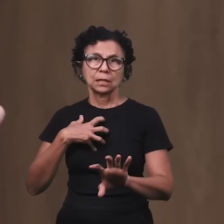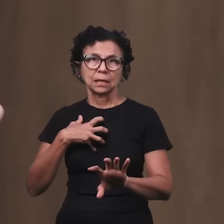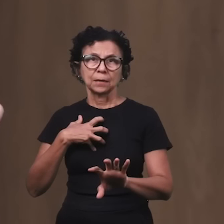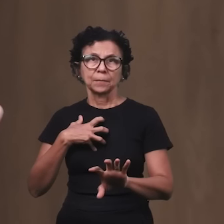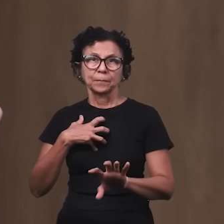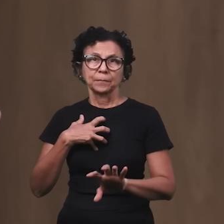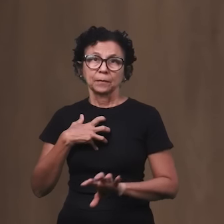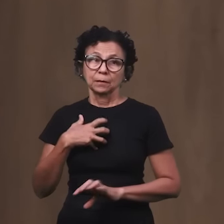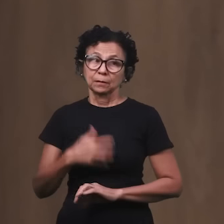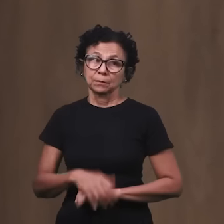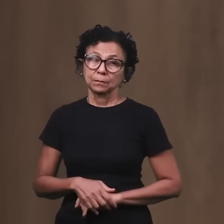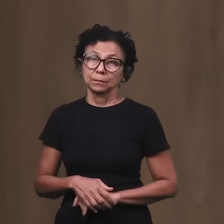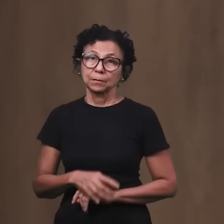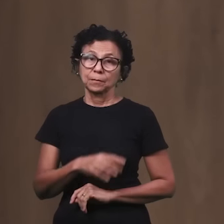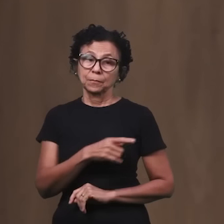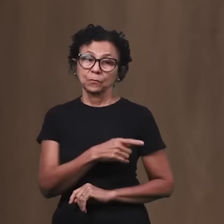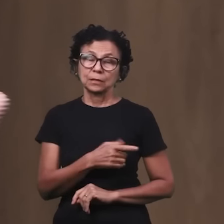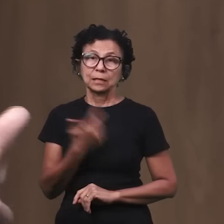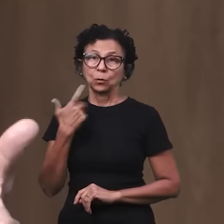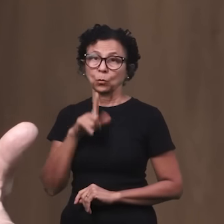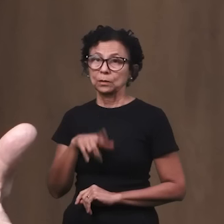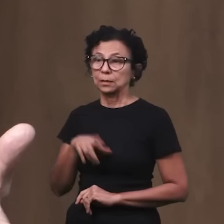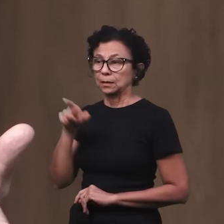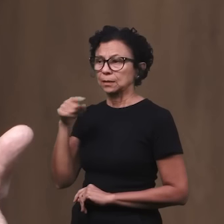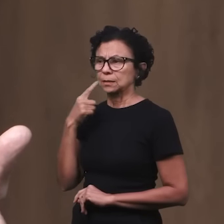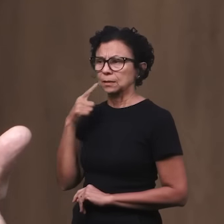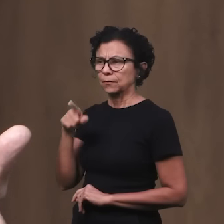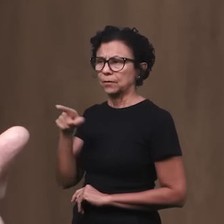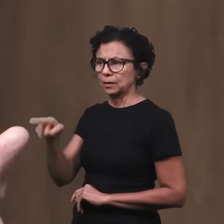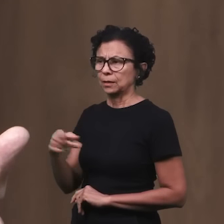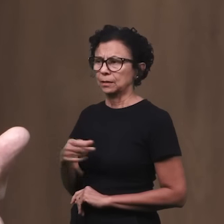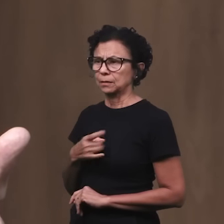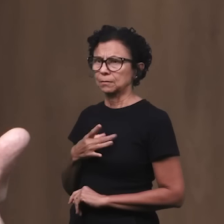medo, com ansiedade, isso já é um sucesso maravilhoso.